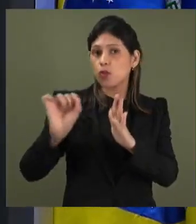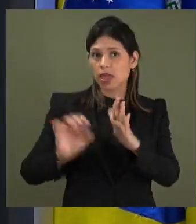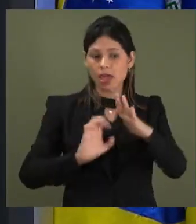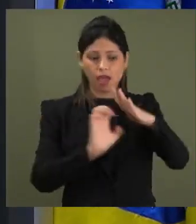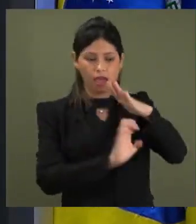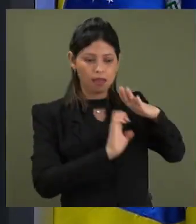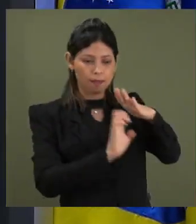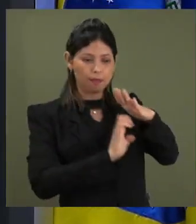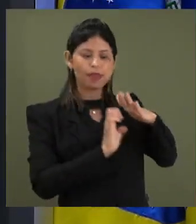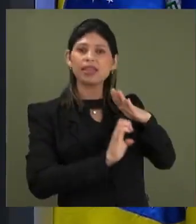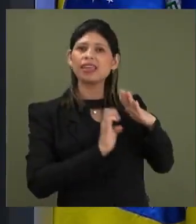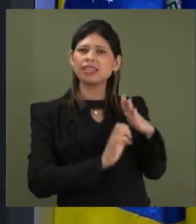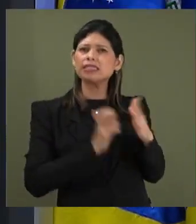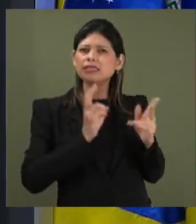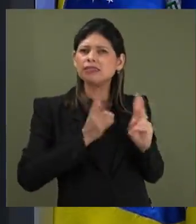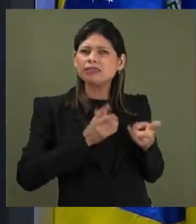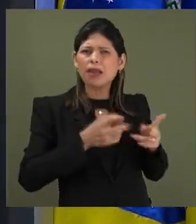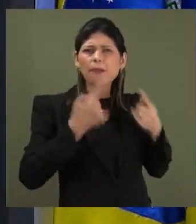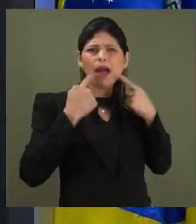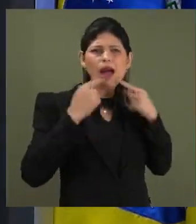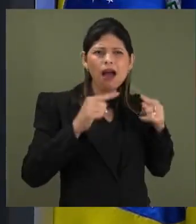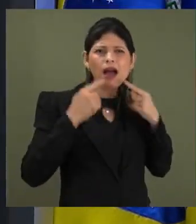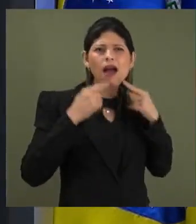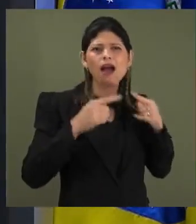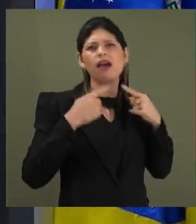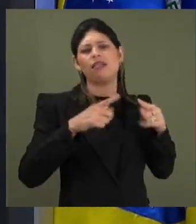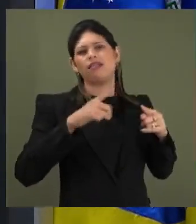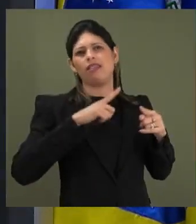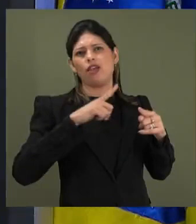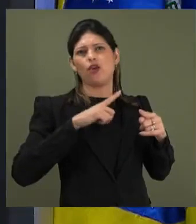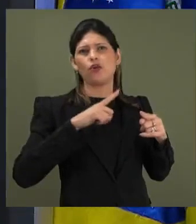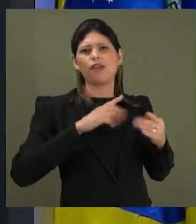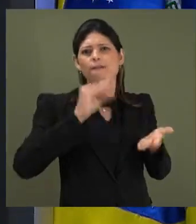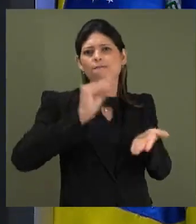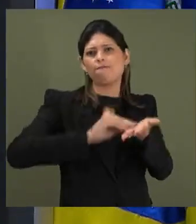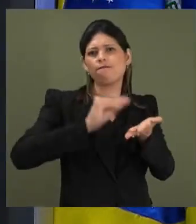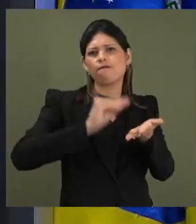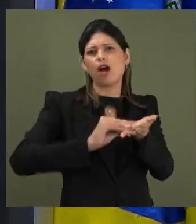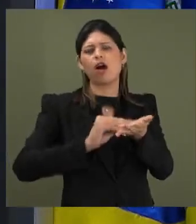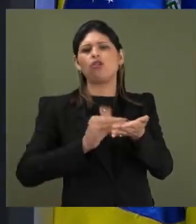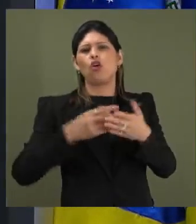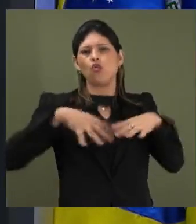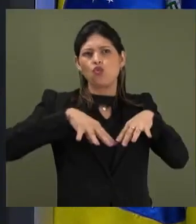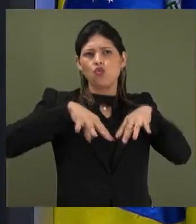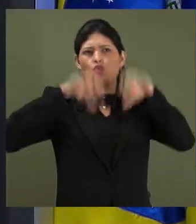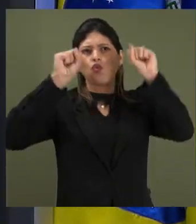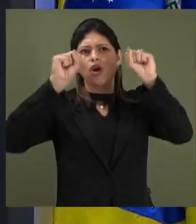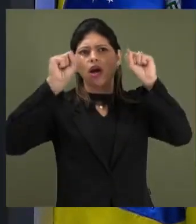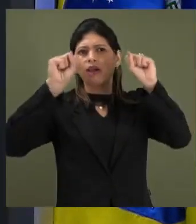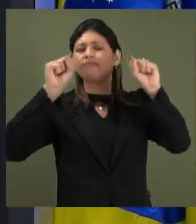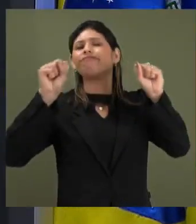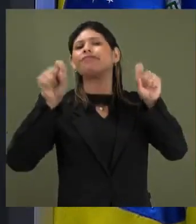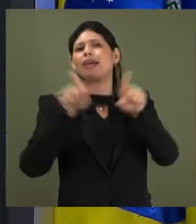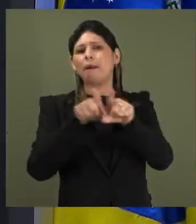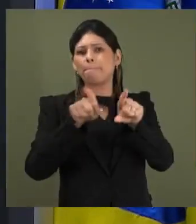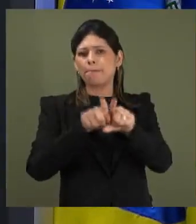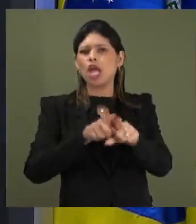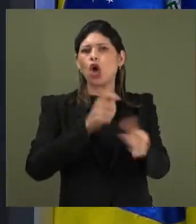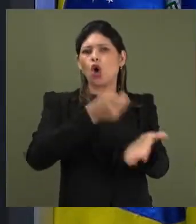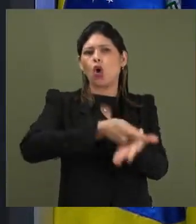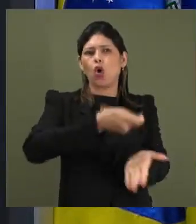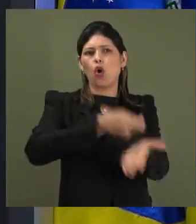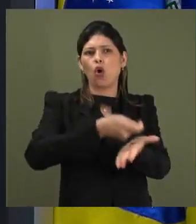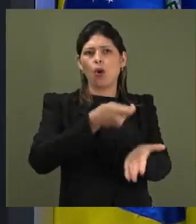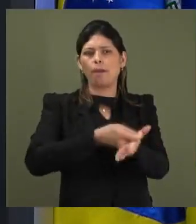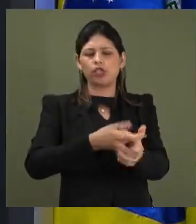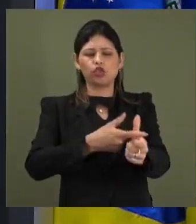campeã em reclamações que vão desde a falta de energia até cobranças irregulares e por isso já foi